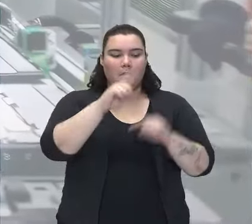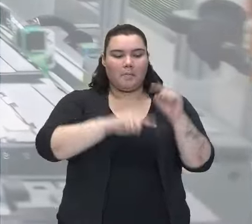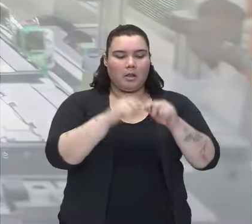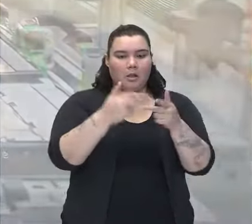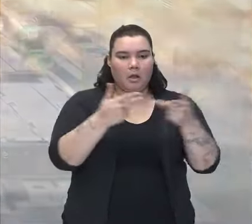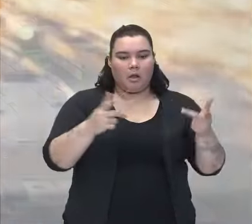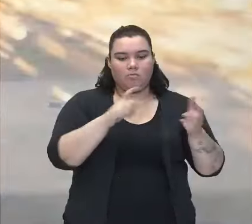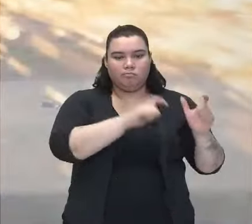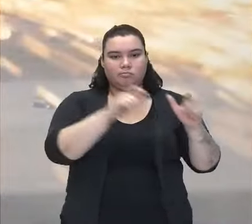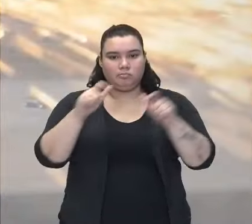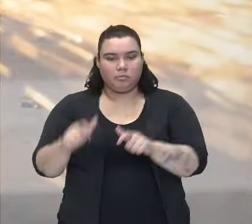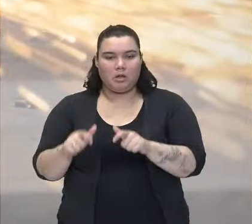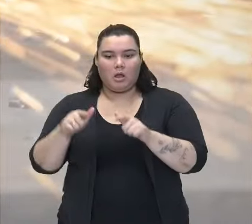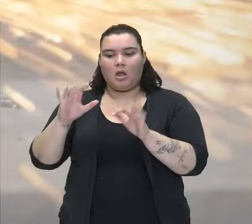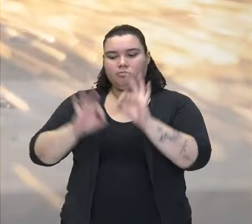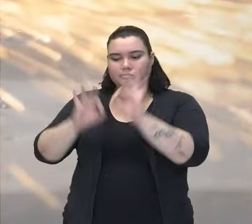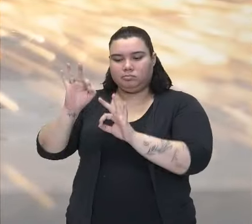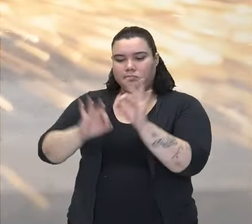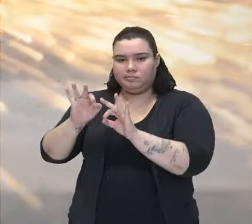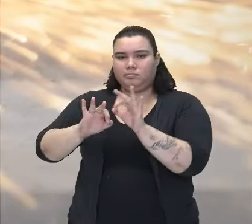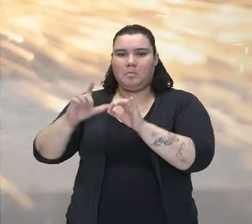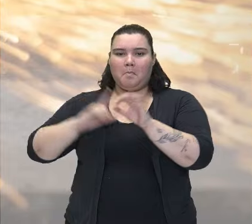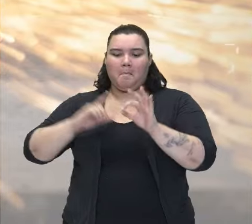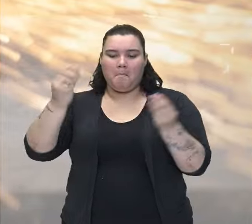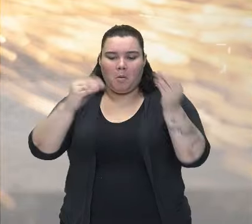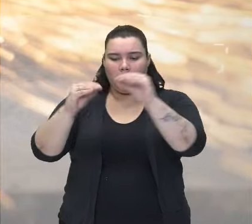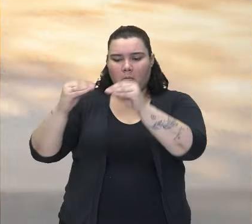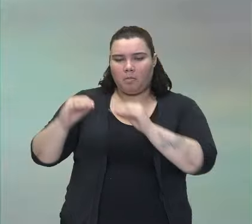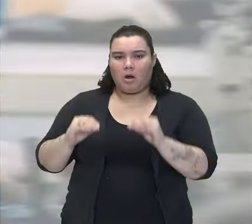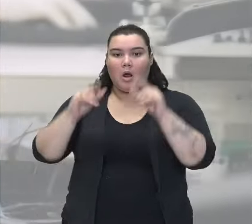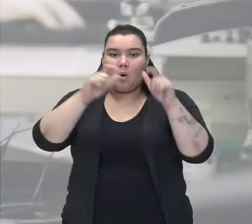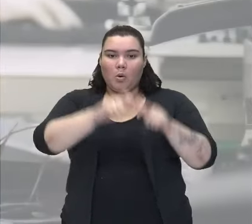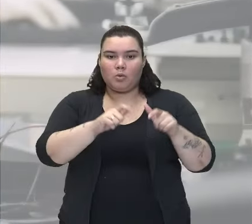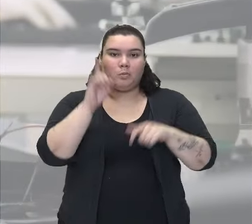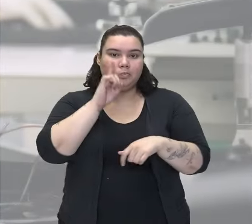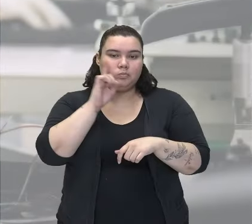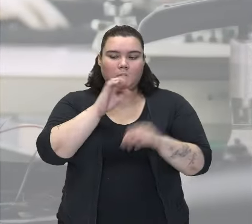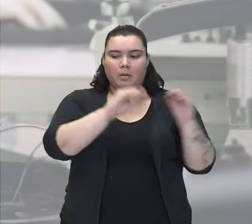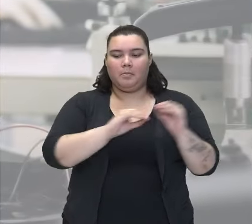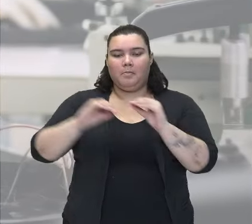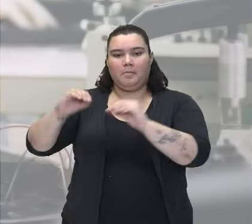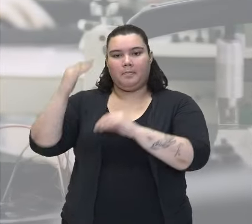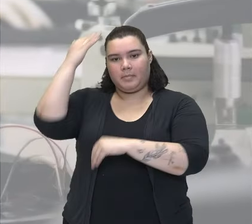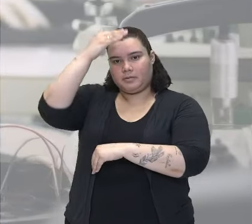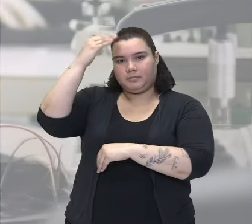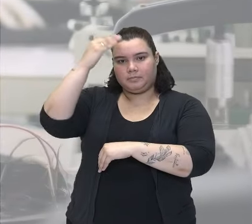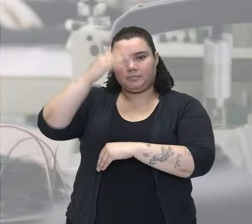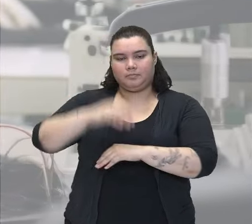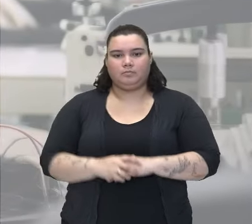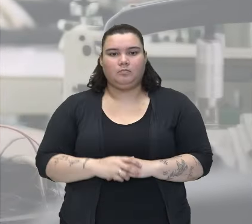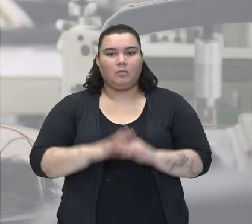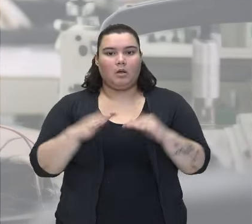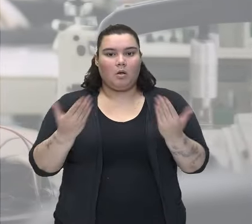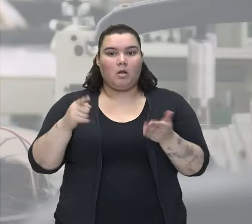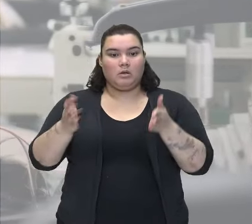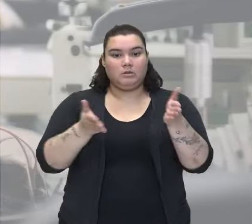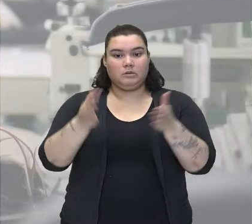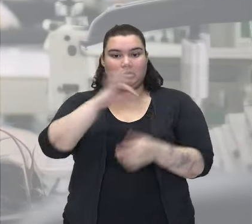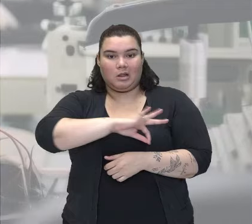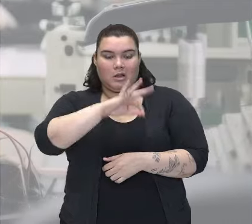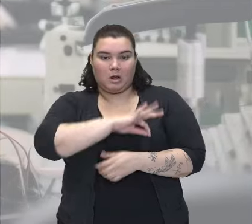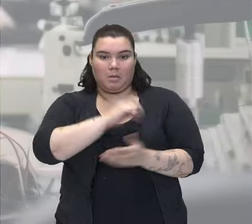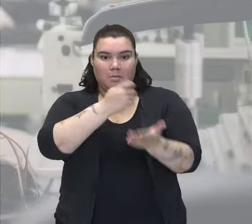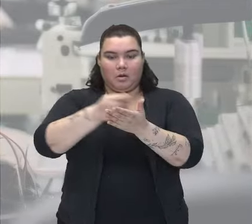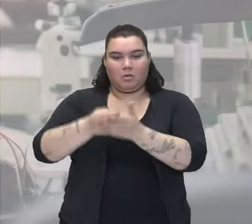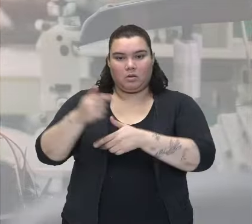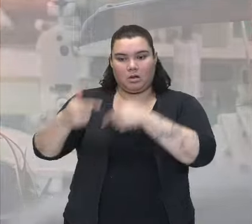Estados Unidos e finalizam a montagem do produto em solo mexicano. Atualmente, em virtude do aumento dos salários pagos aos trabalhadores na